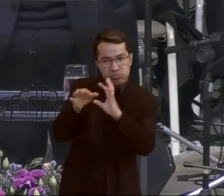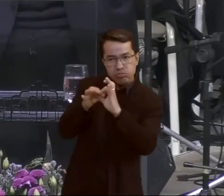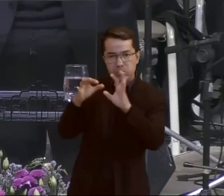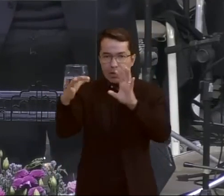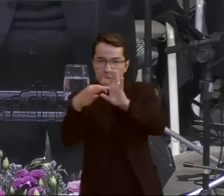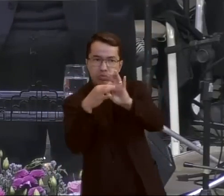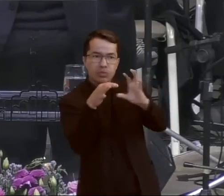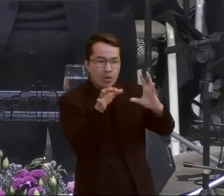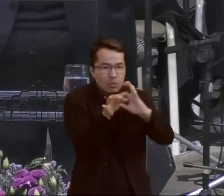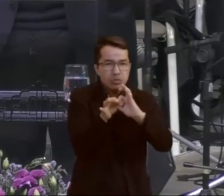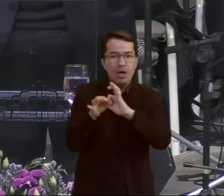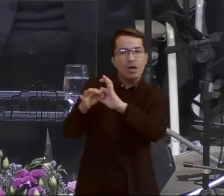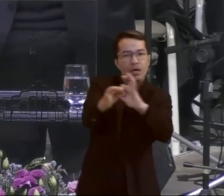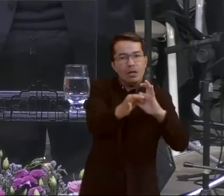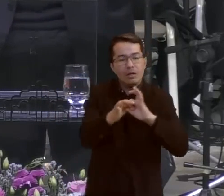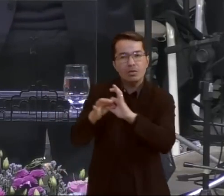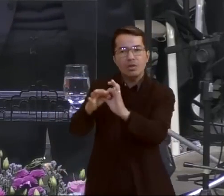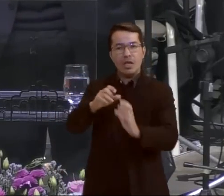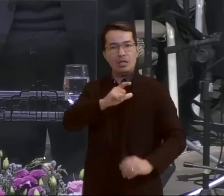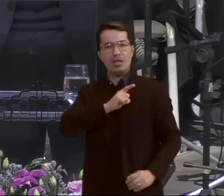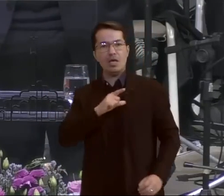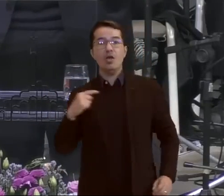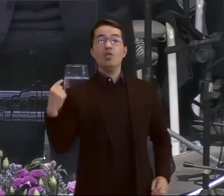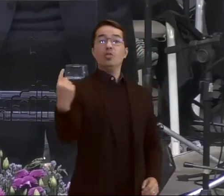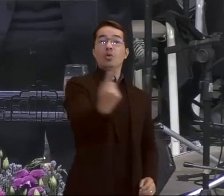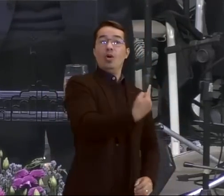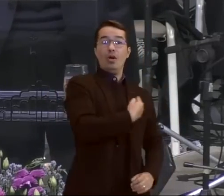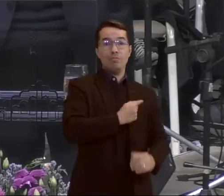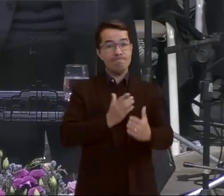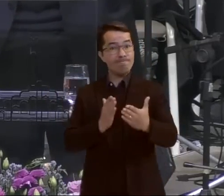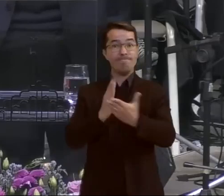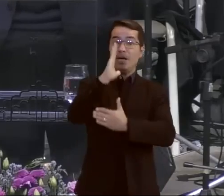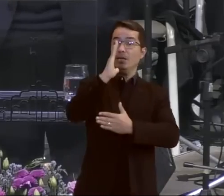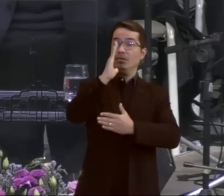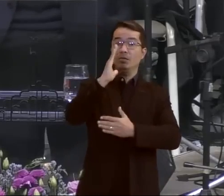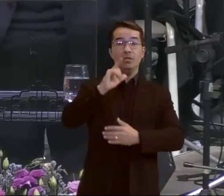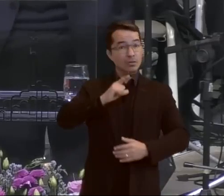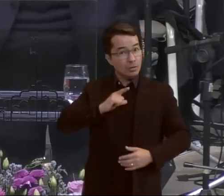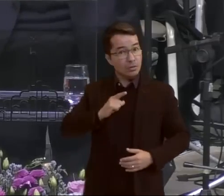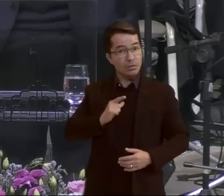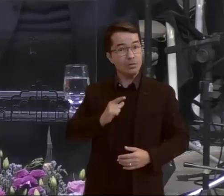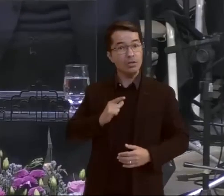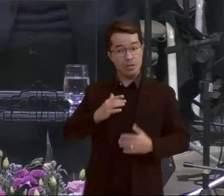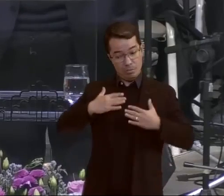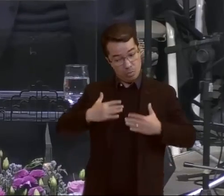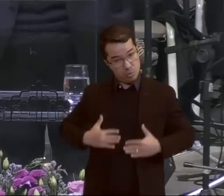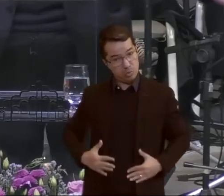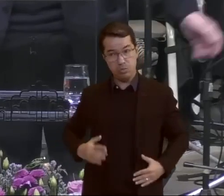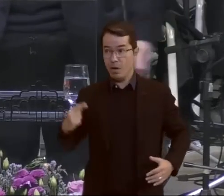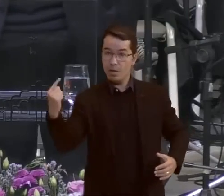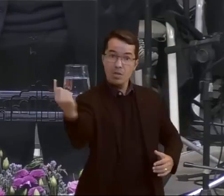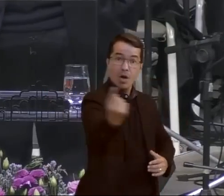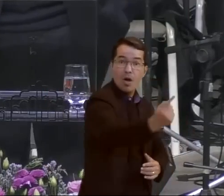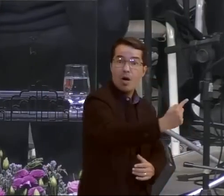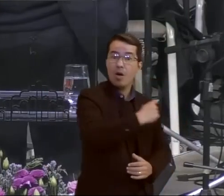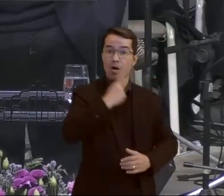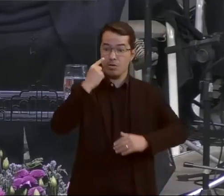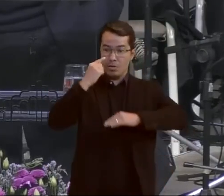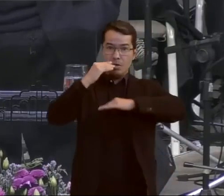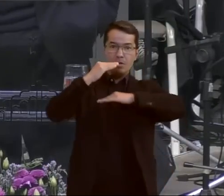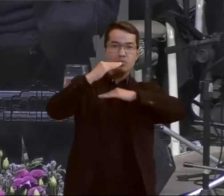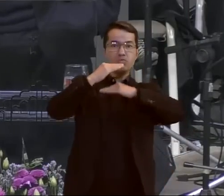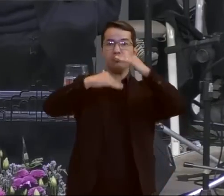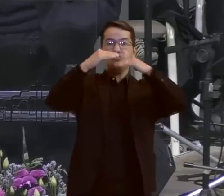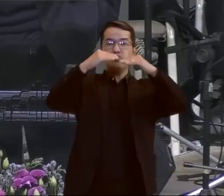entre si, por meio da união de todas elas. E assim cada parte funciona bem e o corpo todo cresce e se desenvolve por